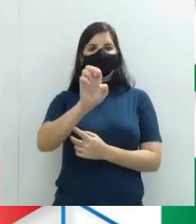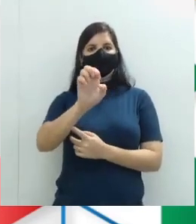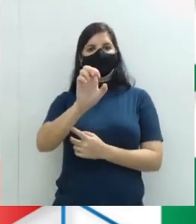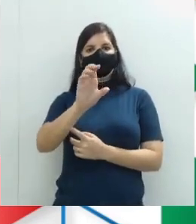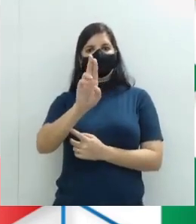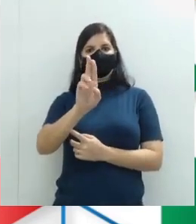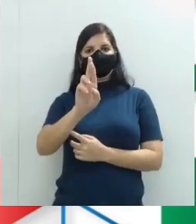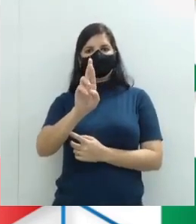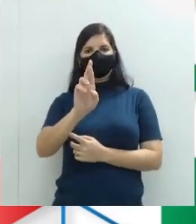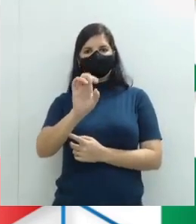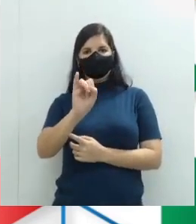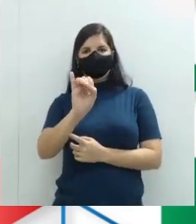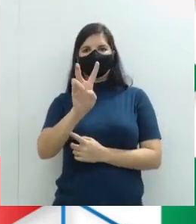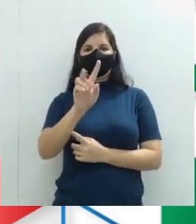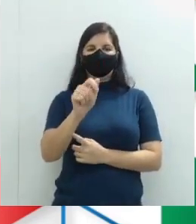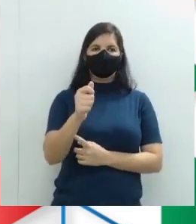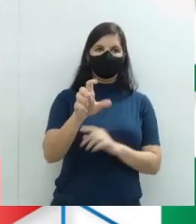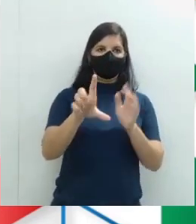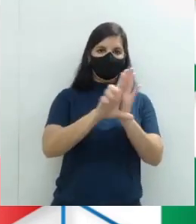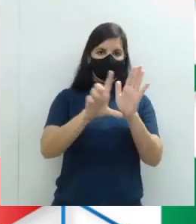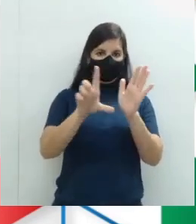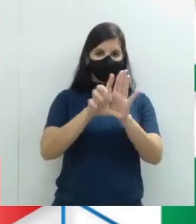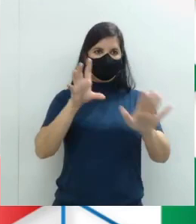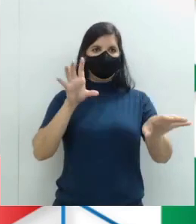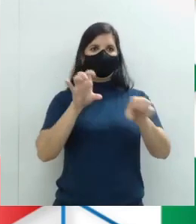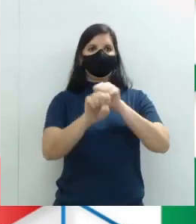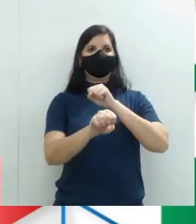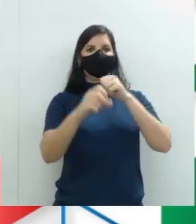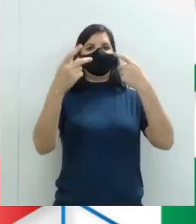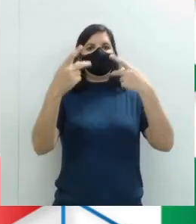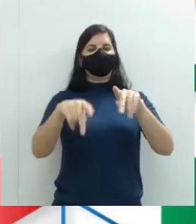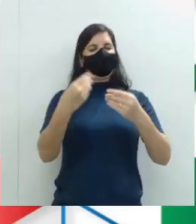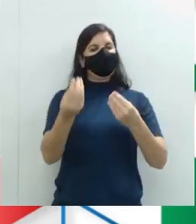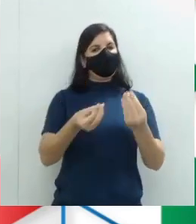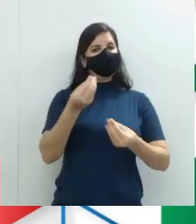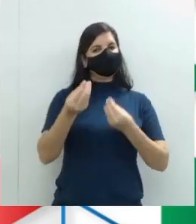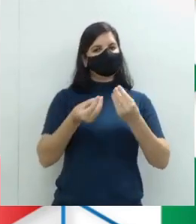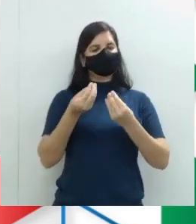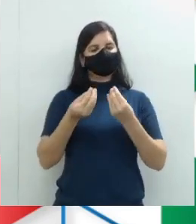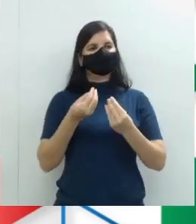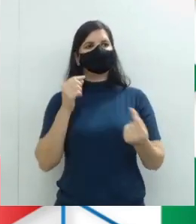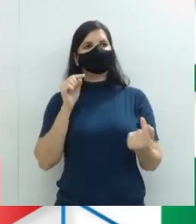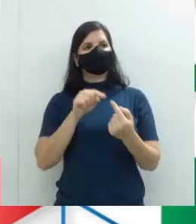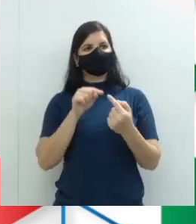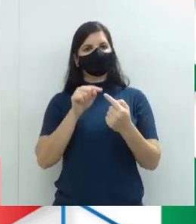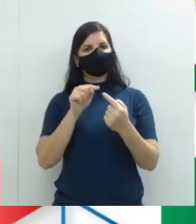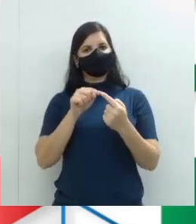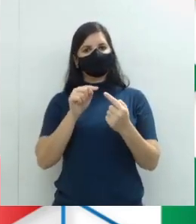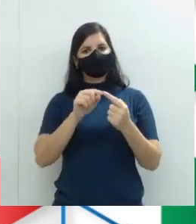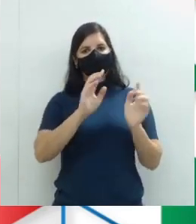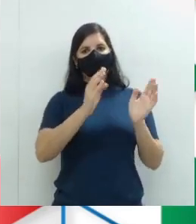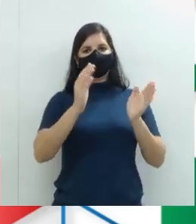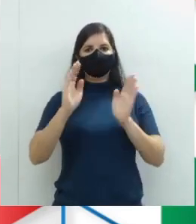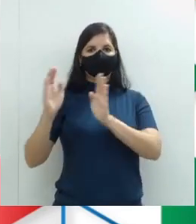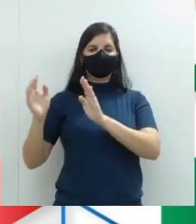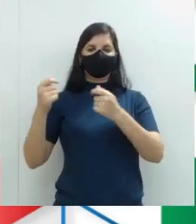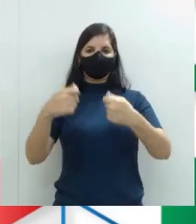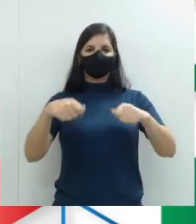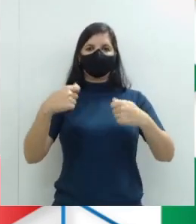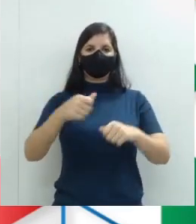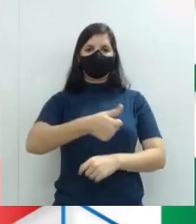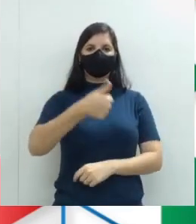não recursiva. O que é necessário? Lei de formação, condição de existência, primeiro termo. Para definir uma sequência recursiva é